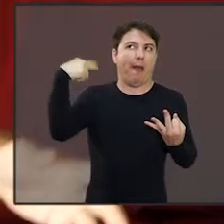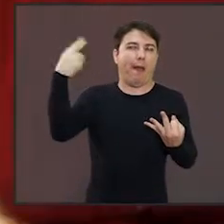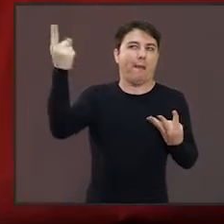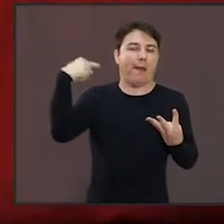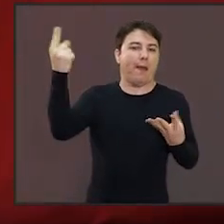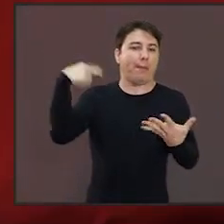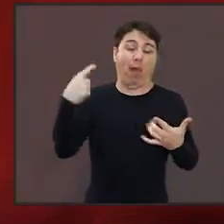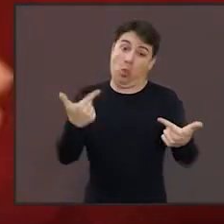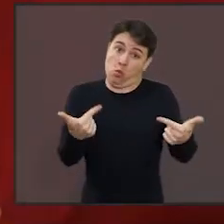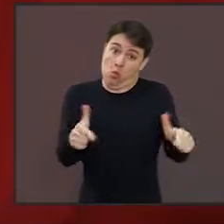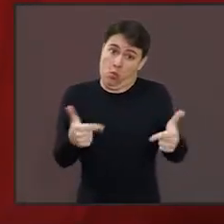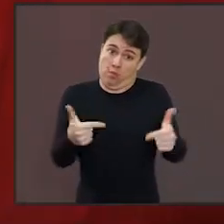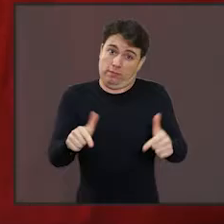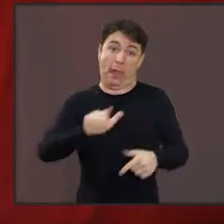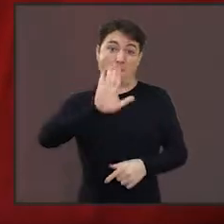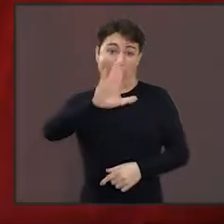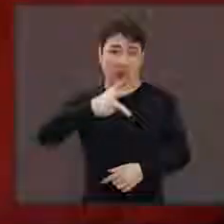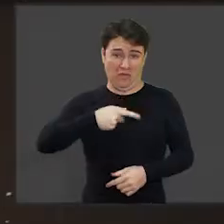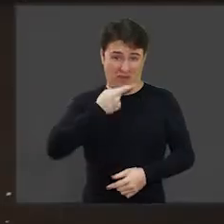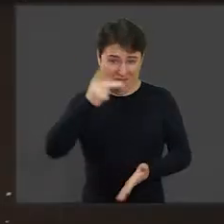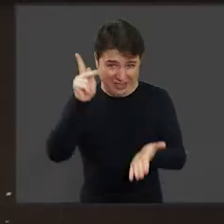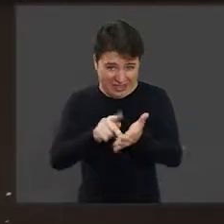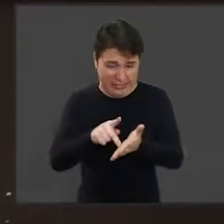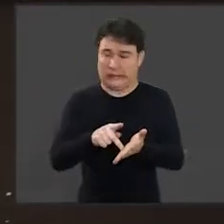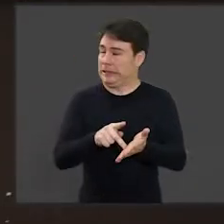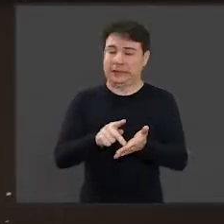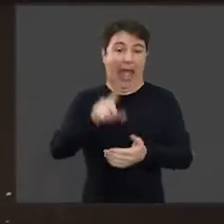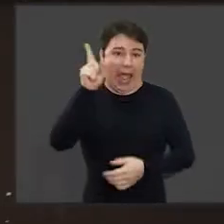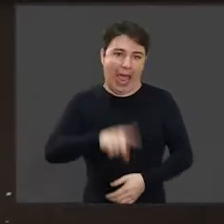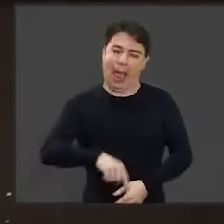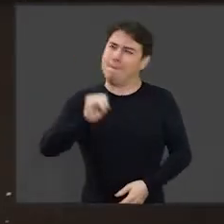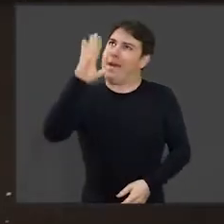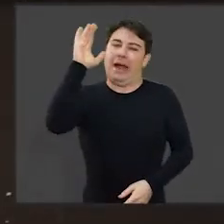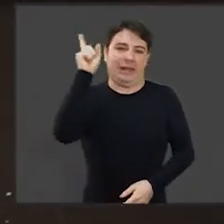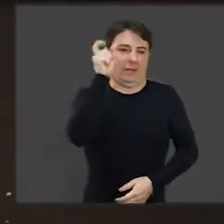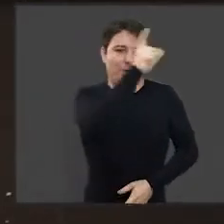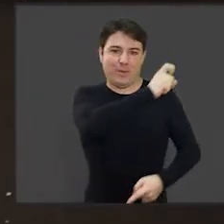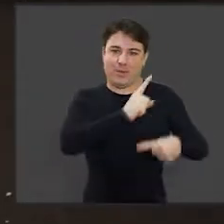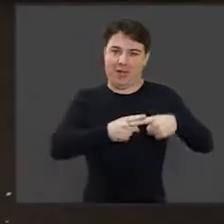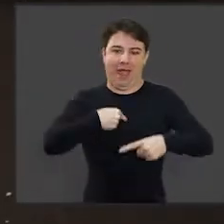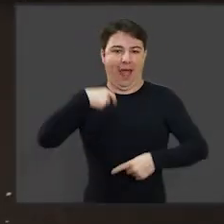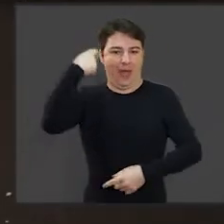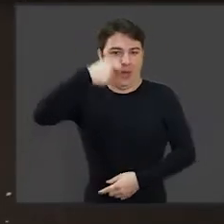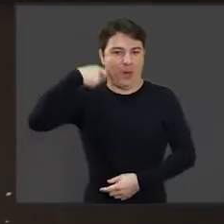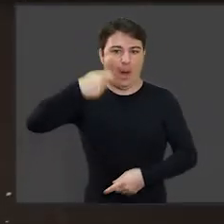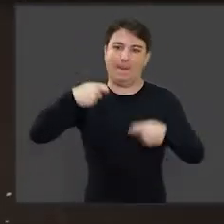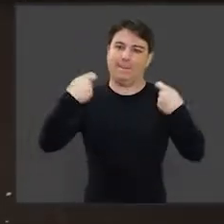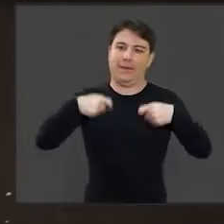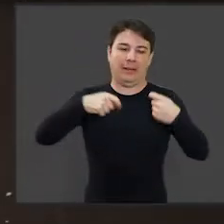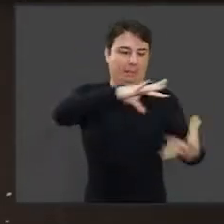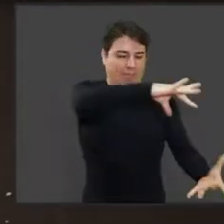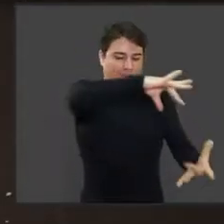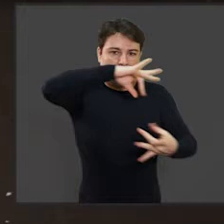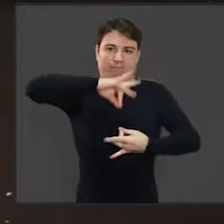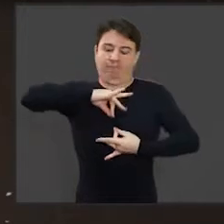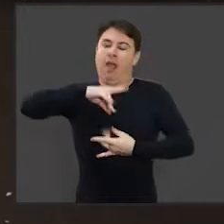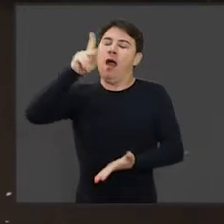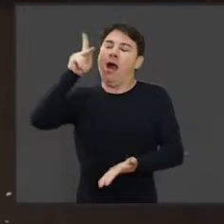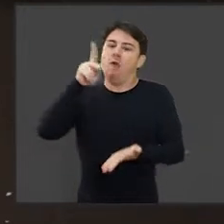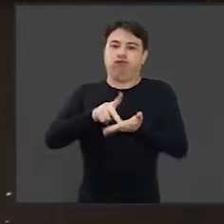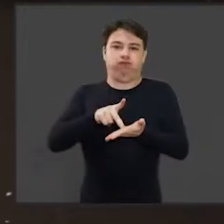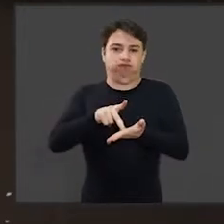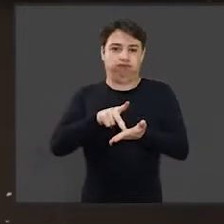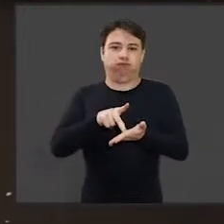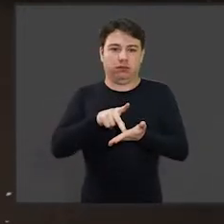dizendo troca ou leia uma frase, mas na realidade é muito mais difícil, porque a gente precisa entrar